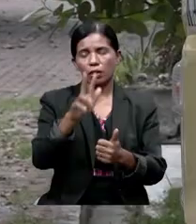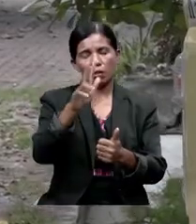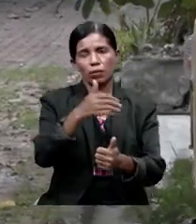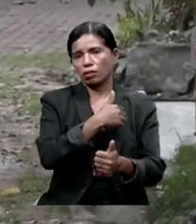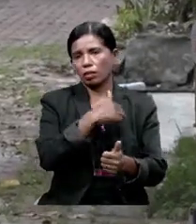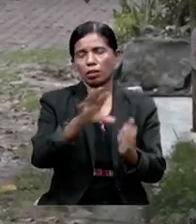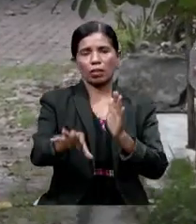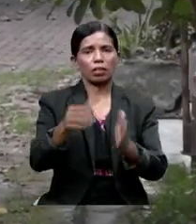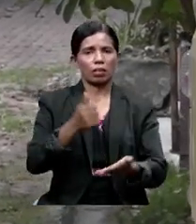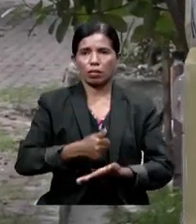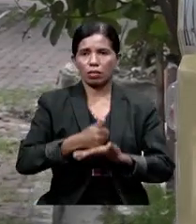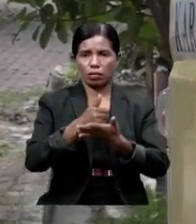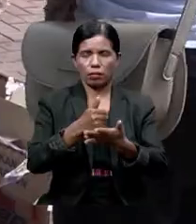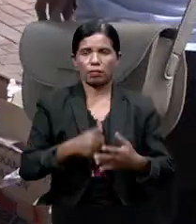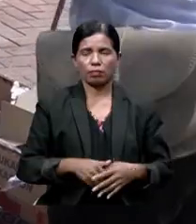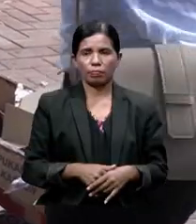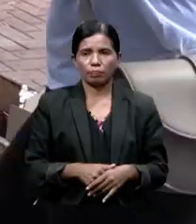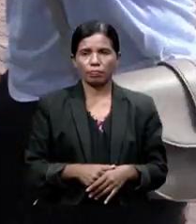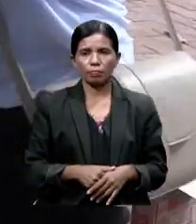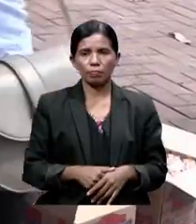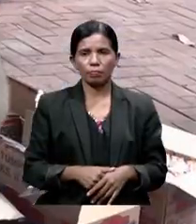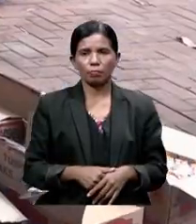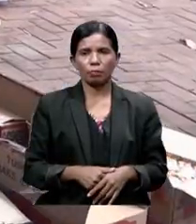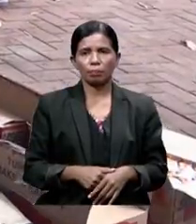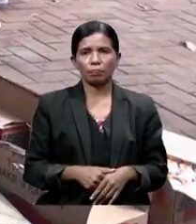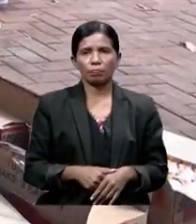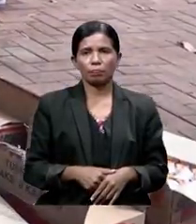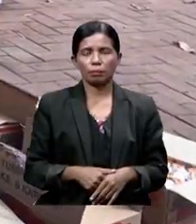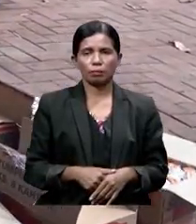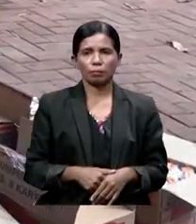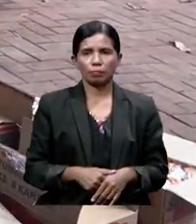queta apoio. Felícia Fonseca, Dilma Suzetti, GMN.